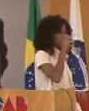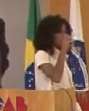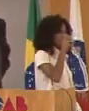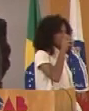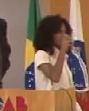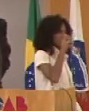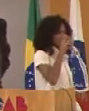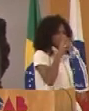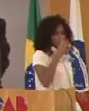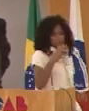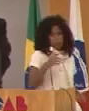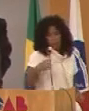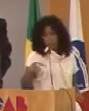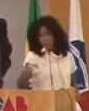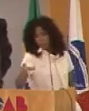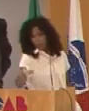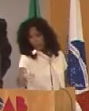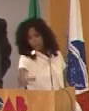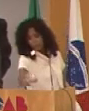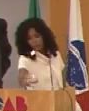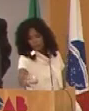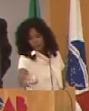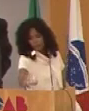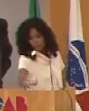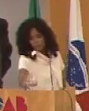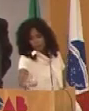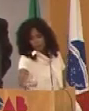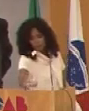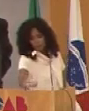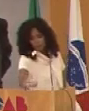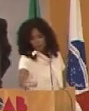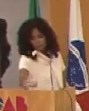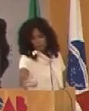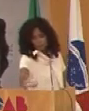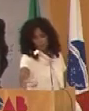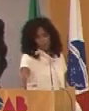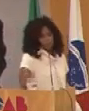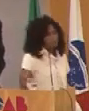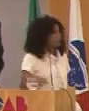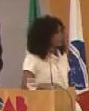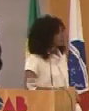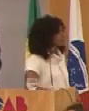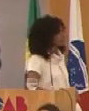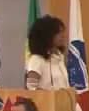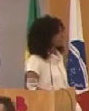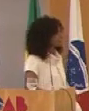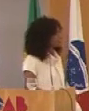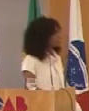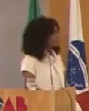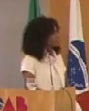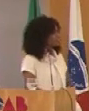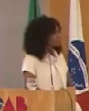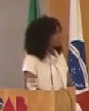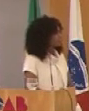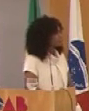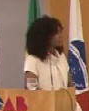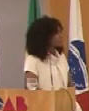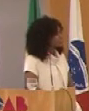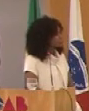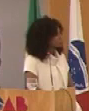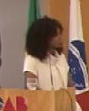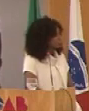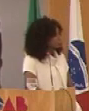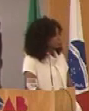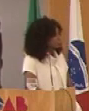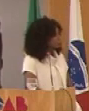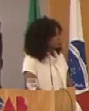teólogas evangélicas, não é evangélica. A liberdade cristã não nos autoriza para